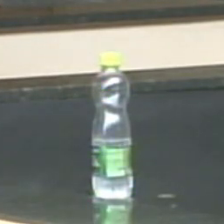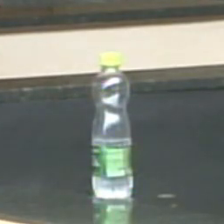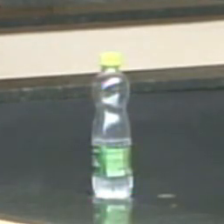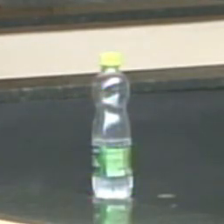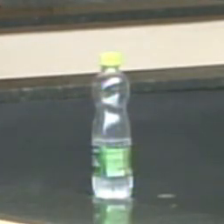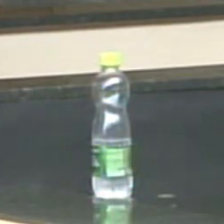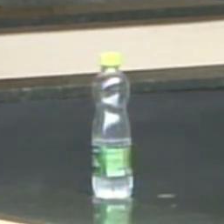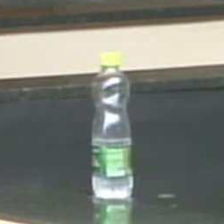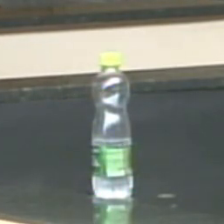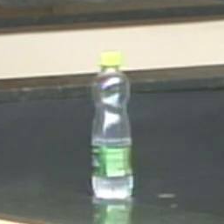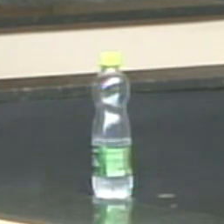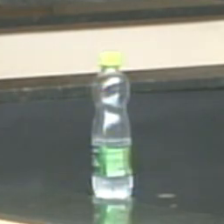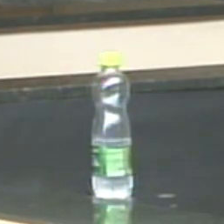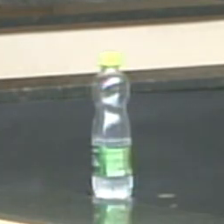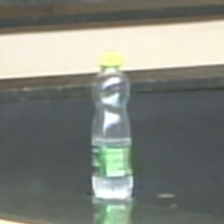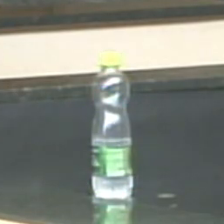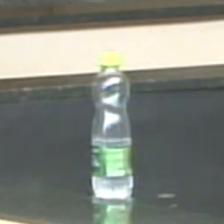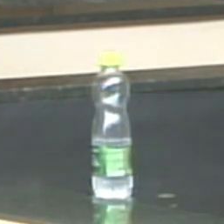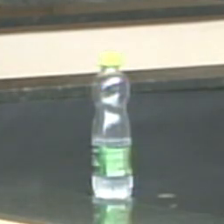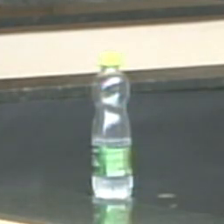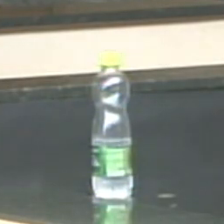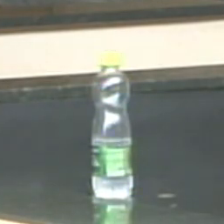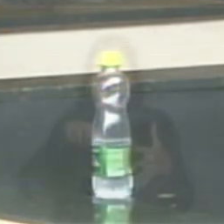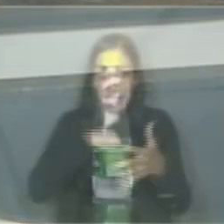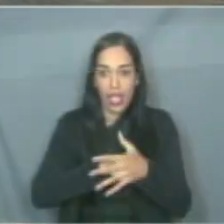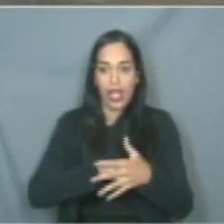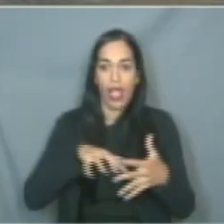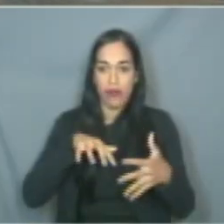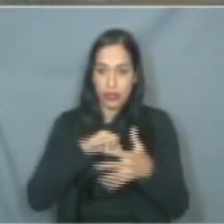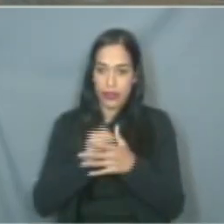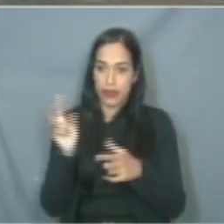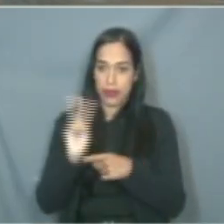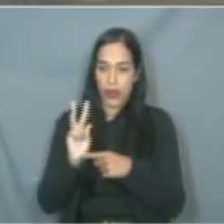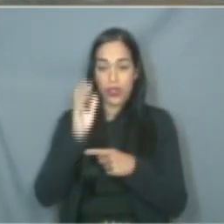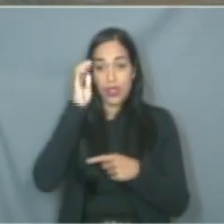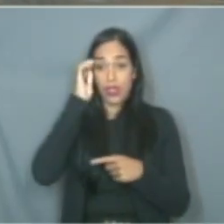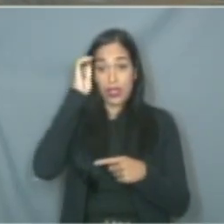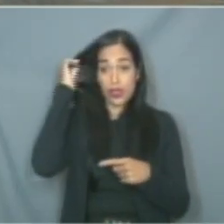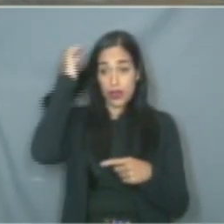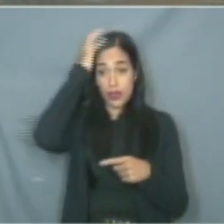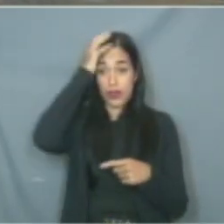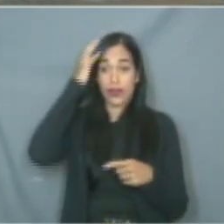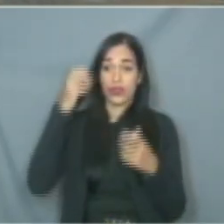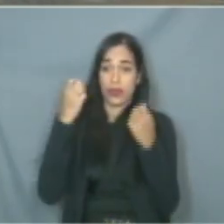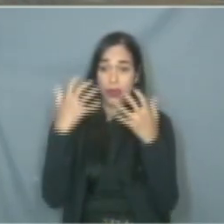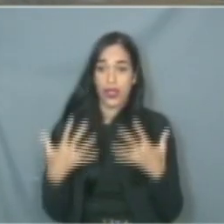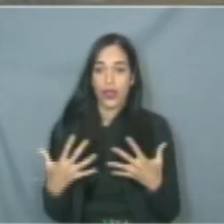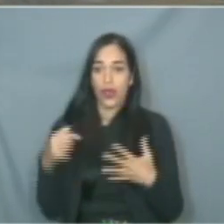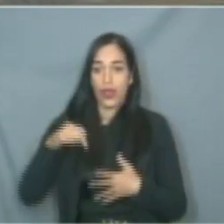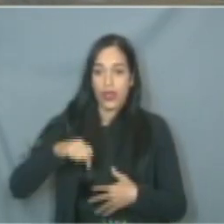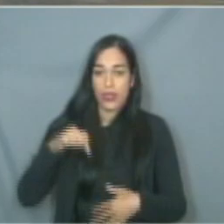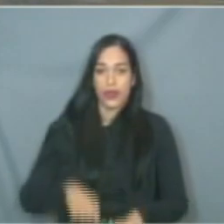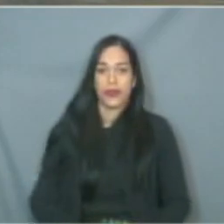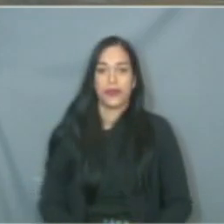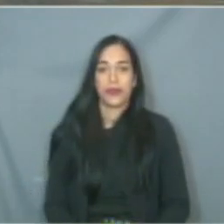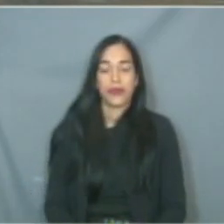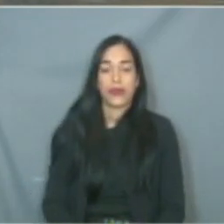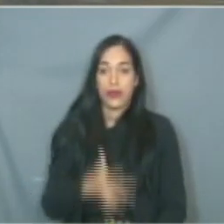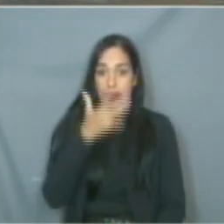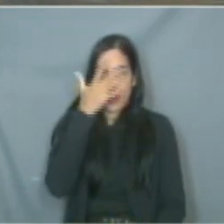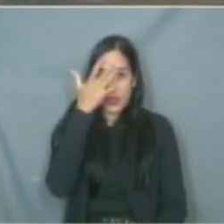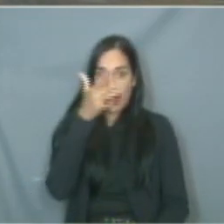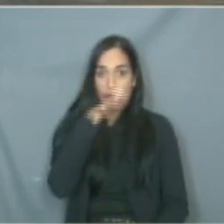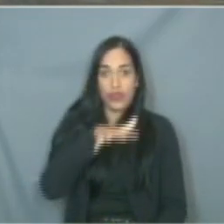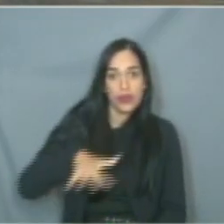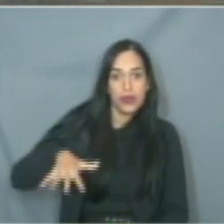teve acidentes como o do porteiro, que Vossa Excelência exemplificou aqui, porque as pessoas